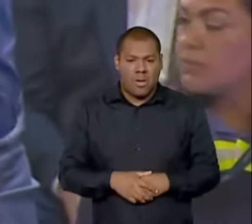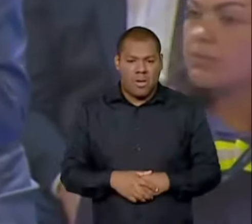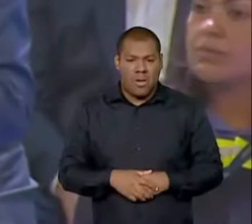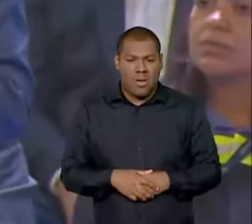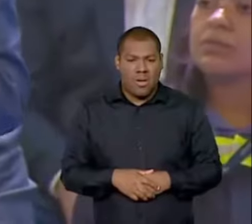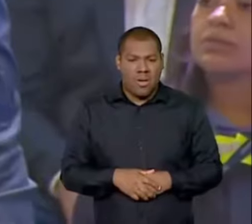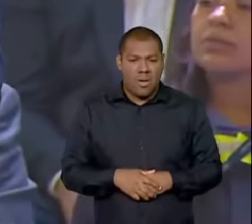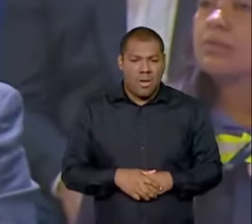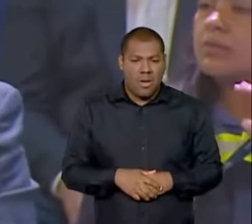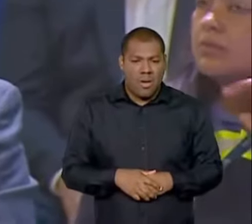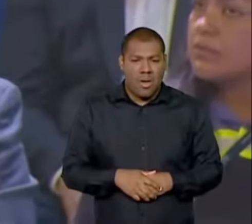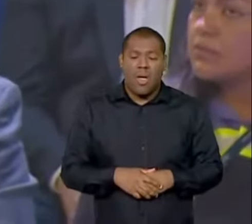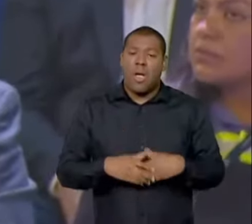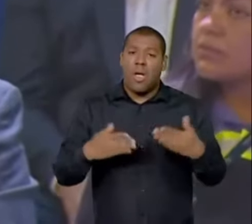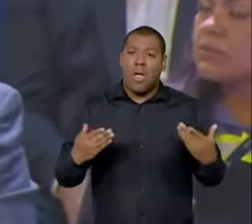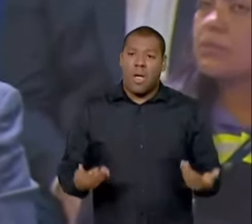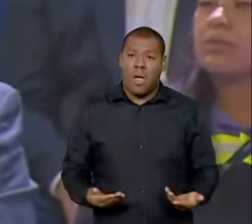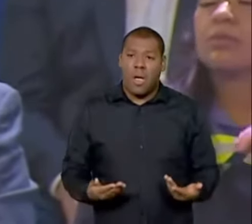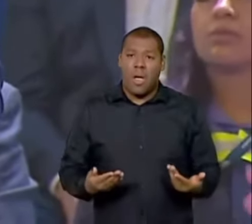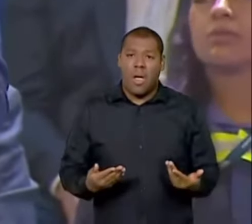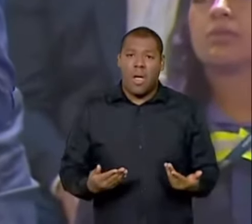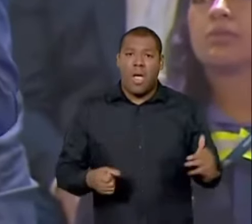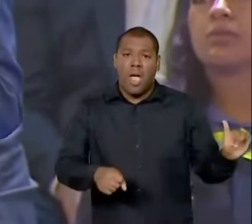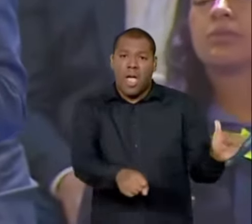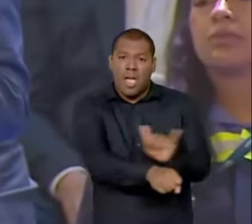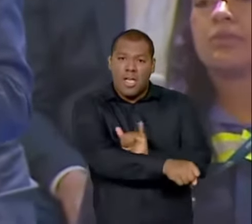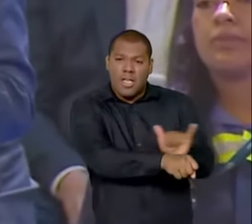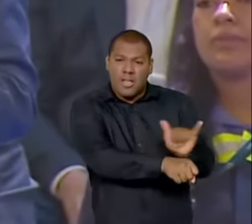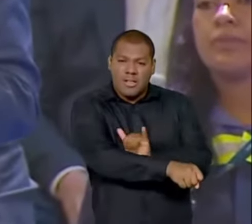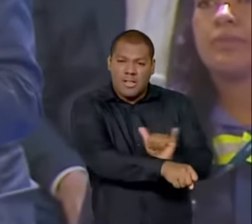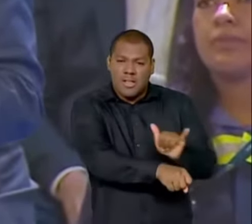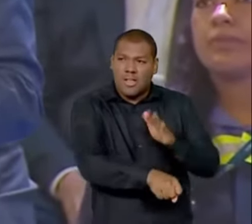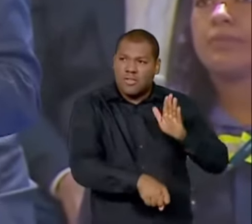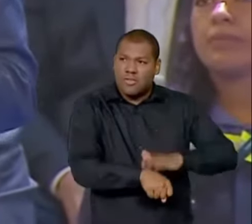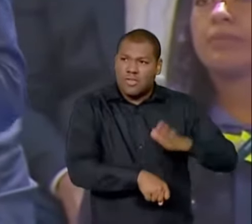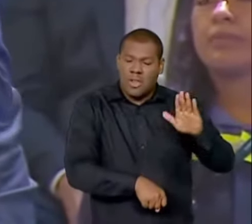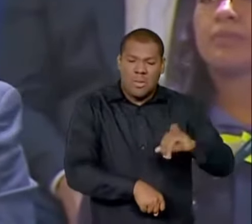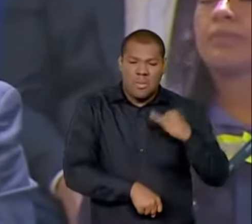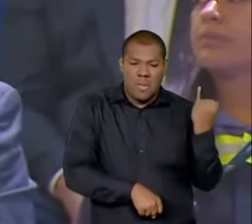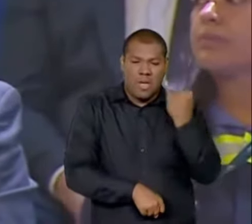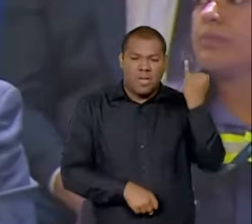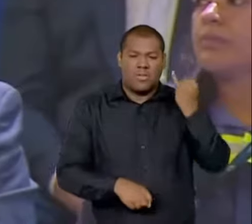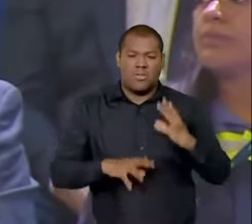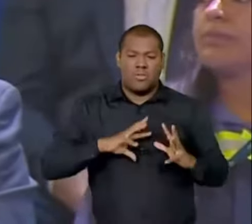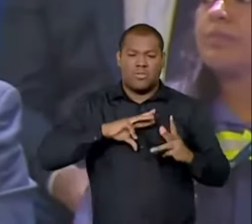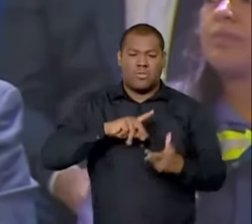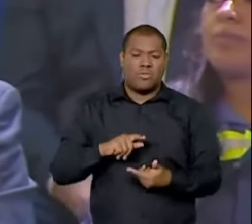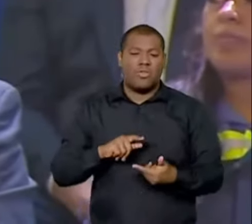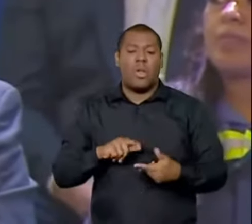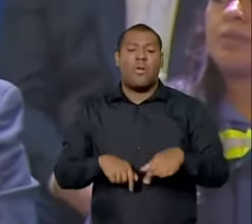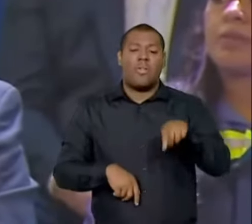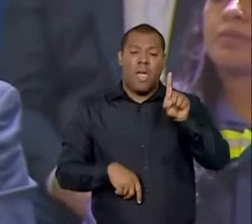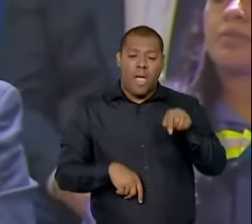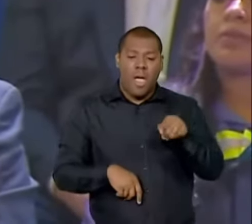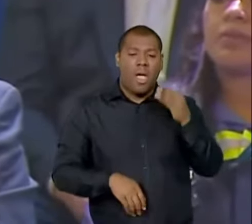de guerra mais importante na face da terra do que o